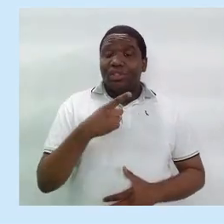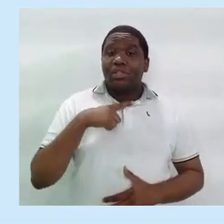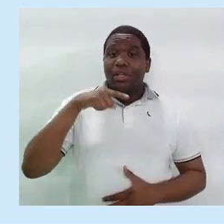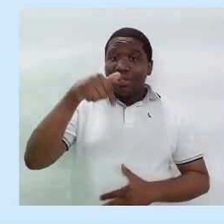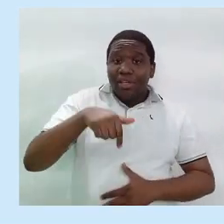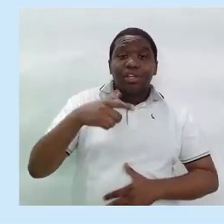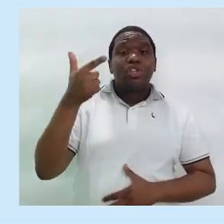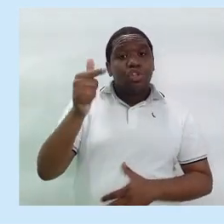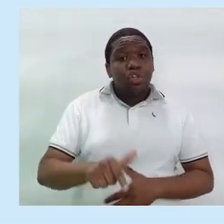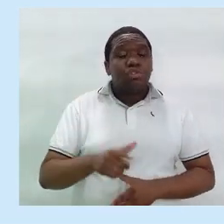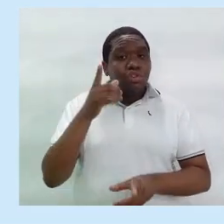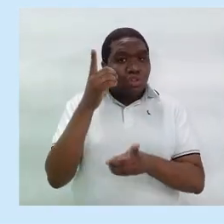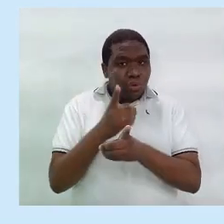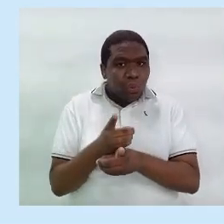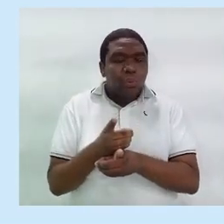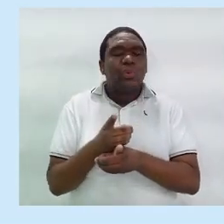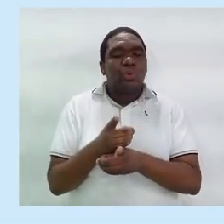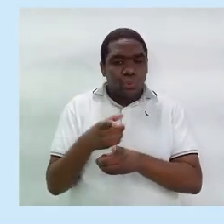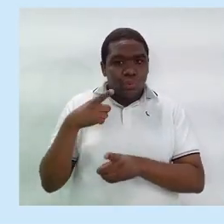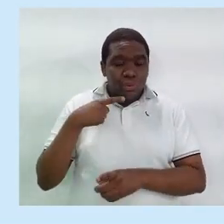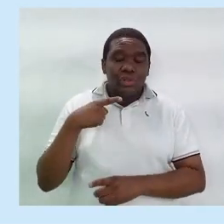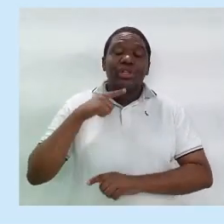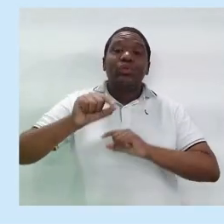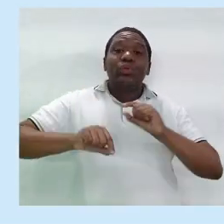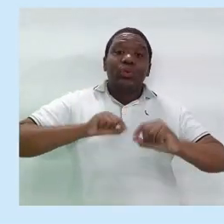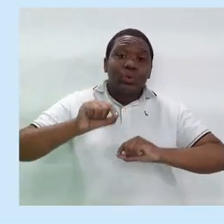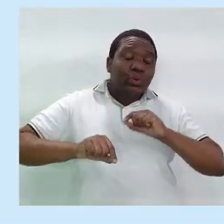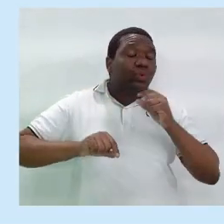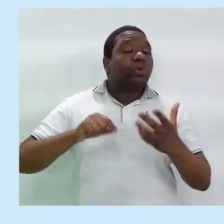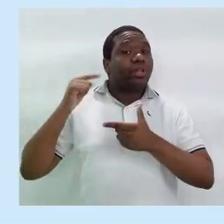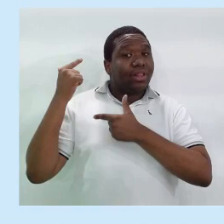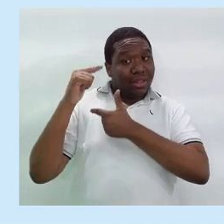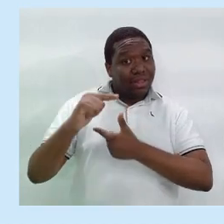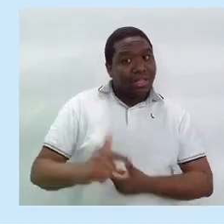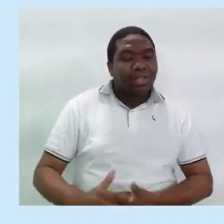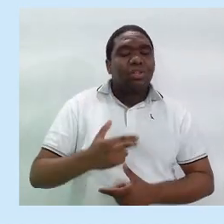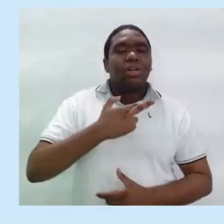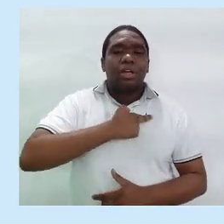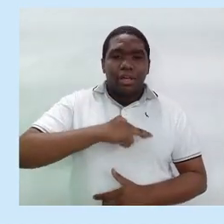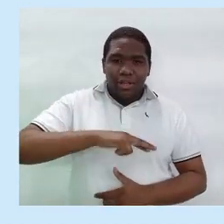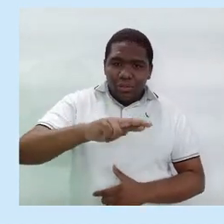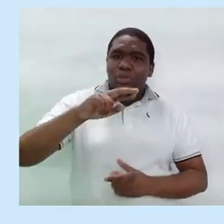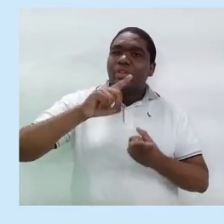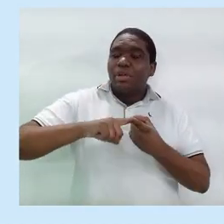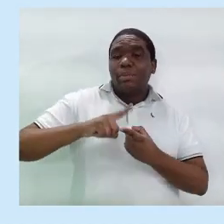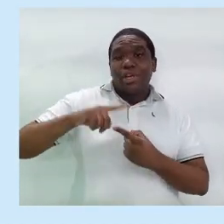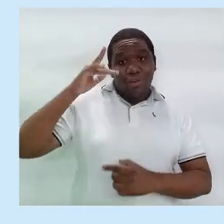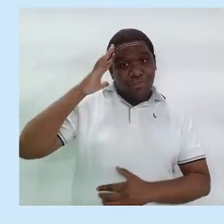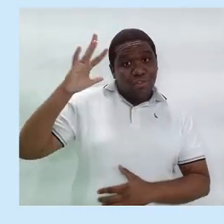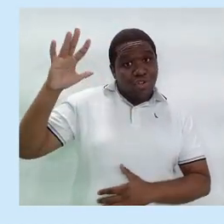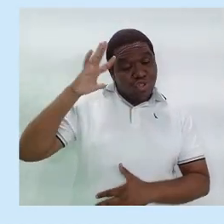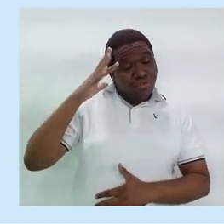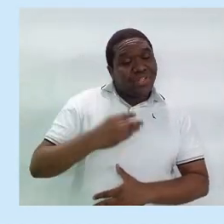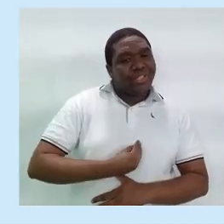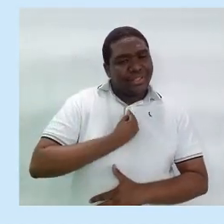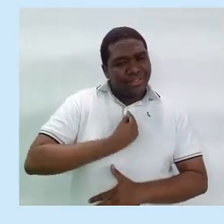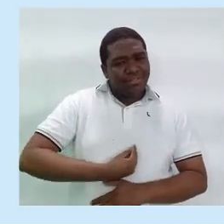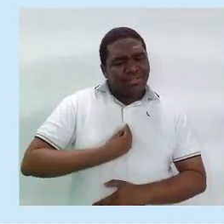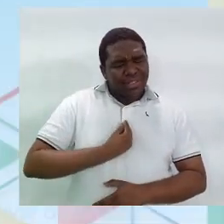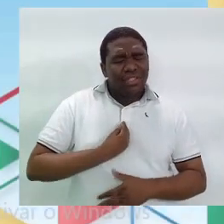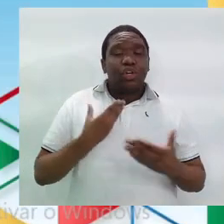um encontro da nossa série sobre as grandes tradições religiosas e filosofias de vida. Hoje,